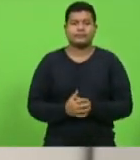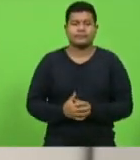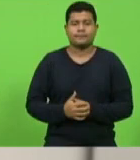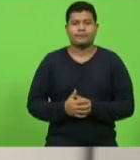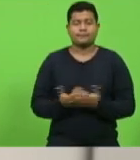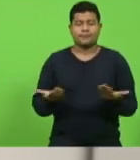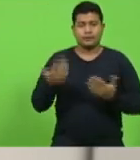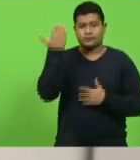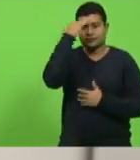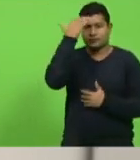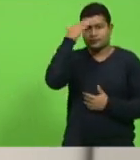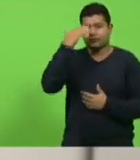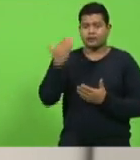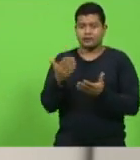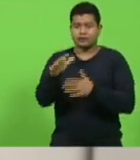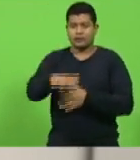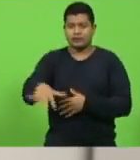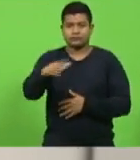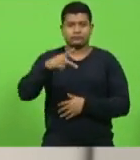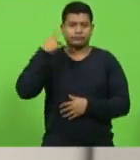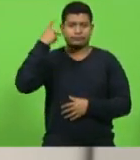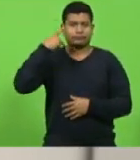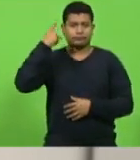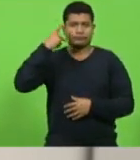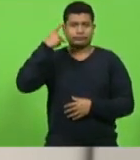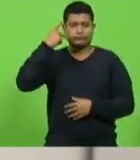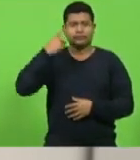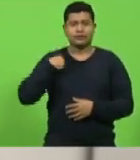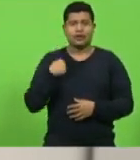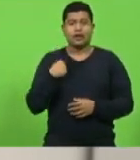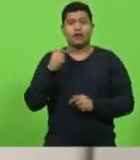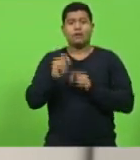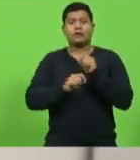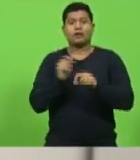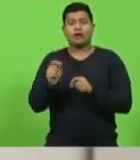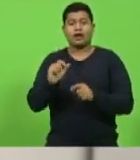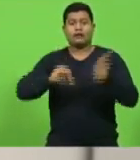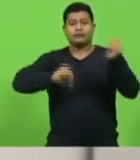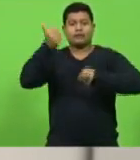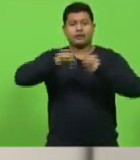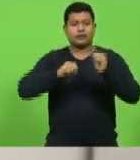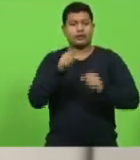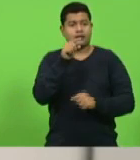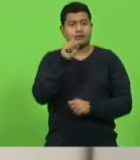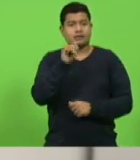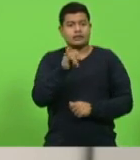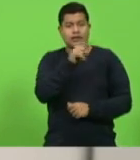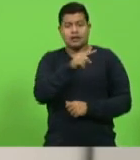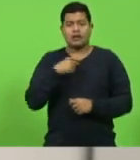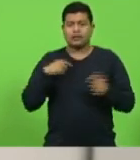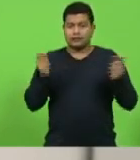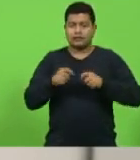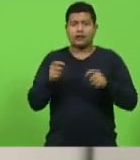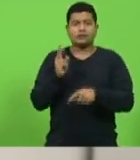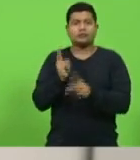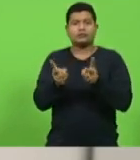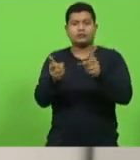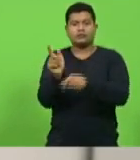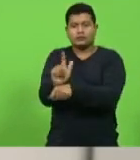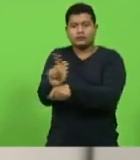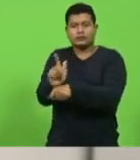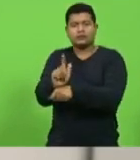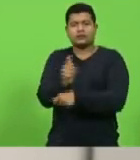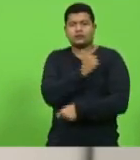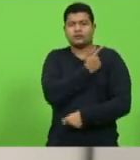cenário político, o que se analisa é a governabilidade do representado, o seu trato com a coisa pública e